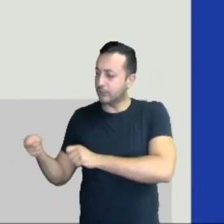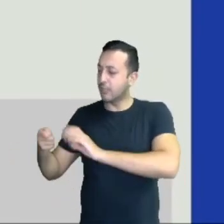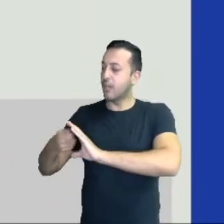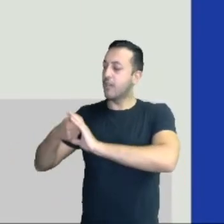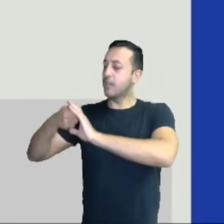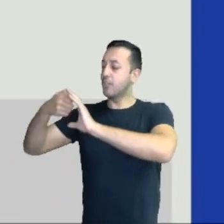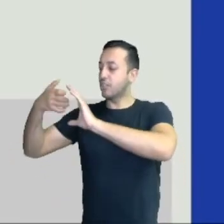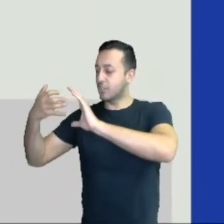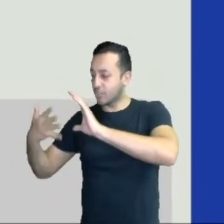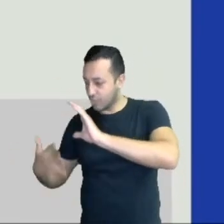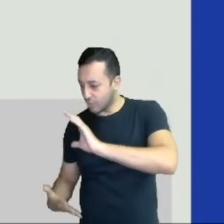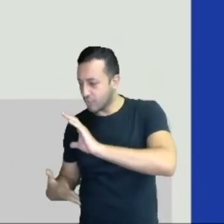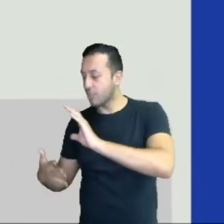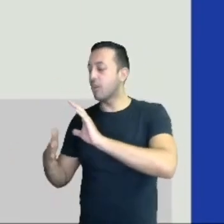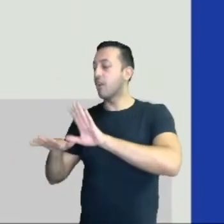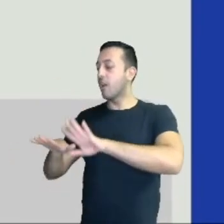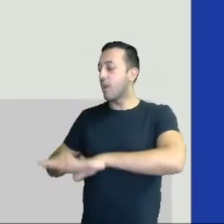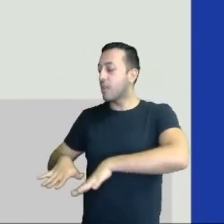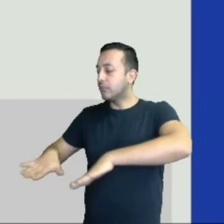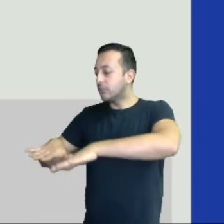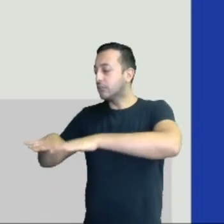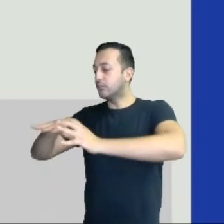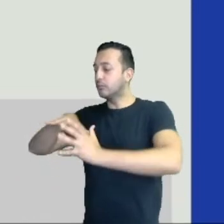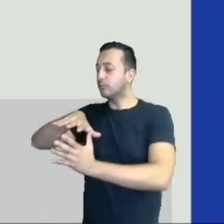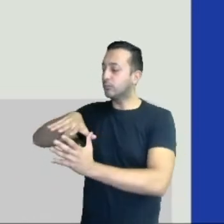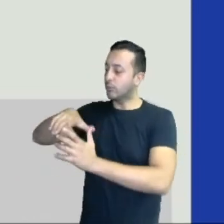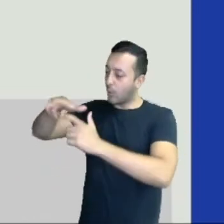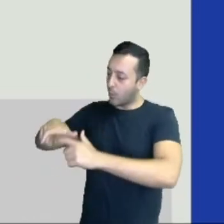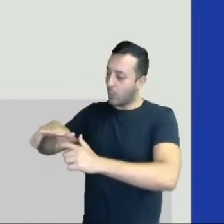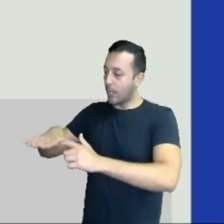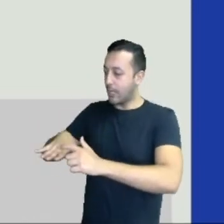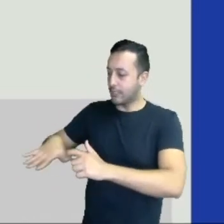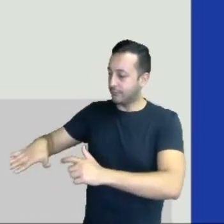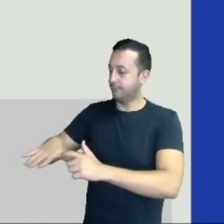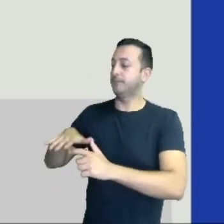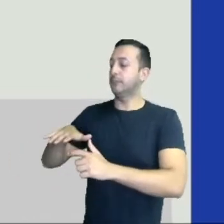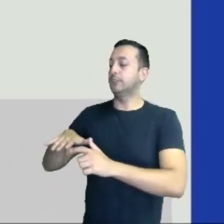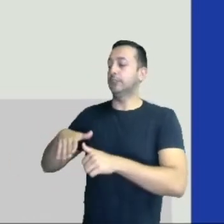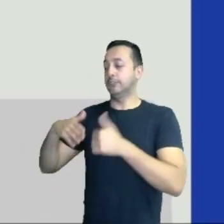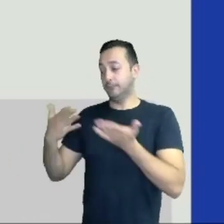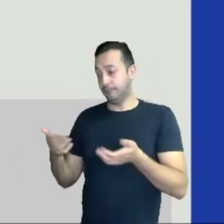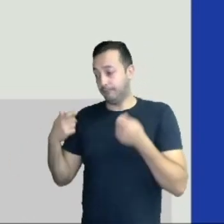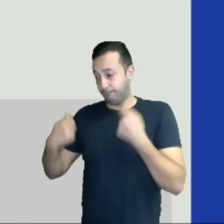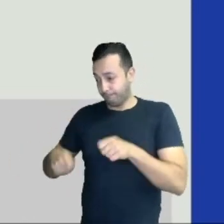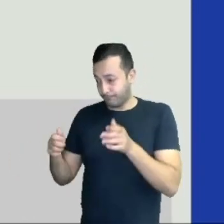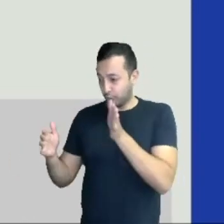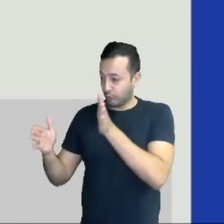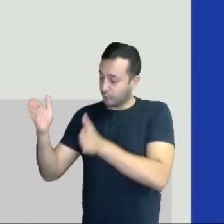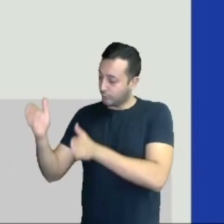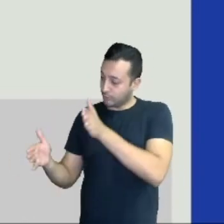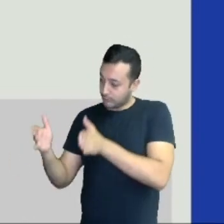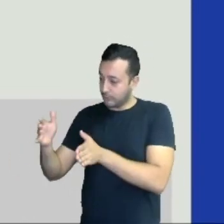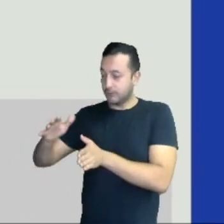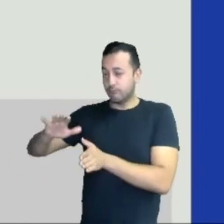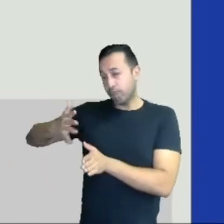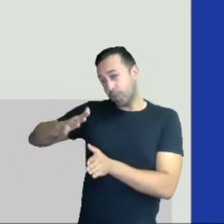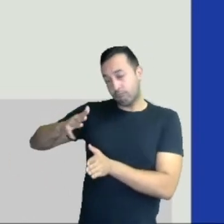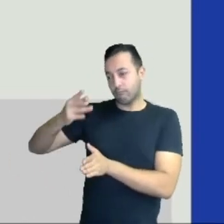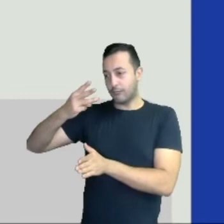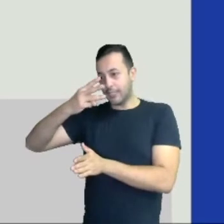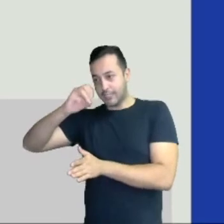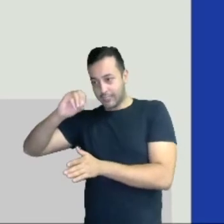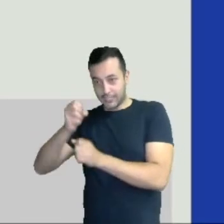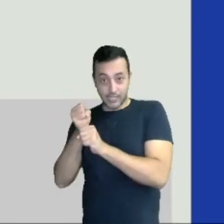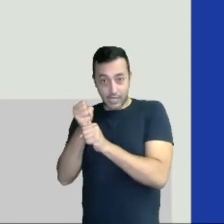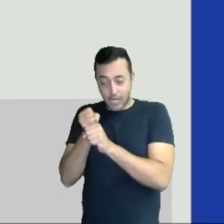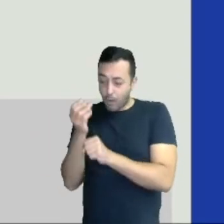das características das condições atmosféricas daquela região. E precisa de um espaço de tempo de 30